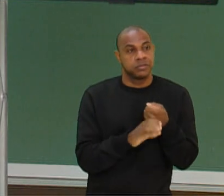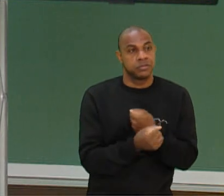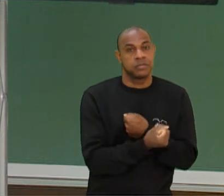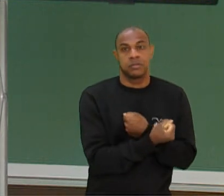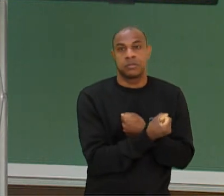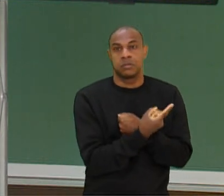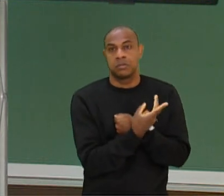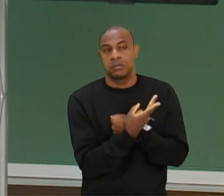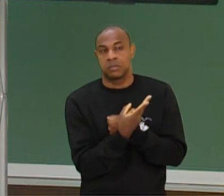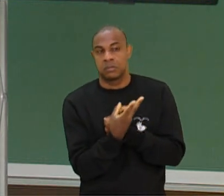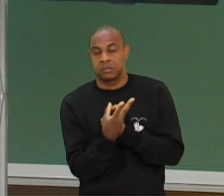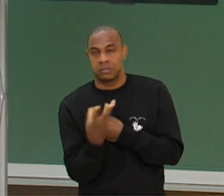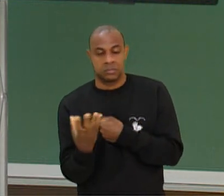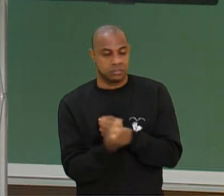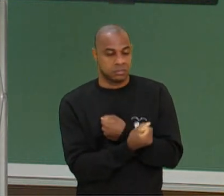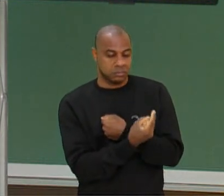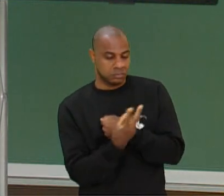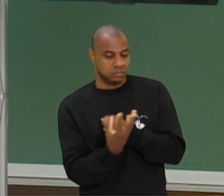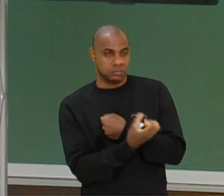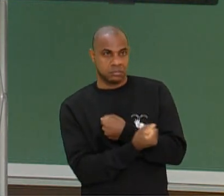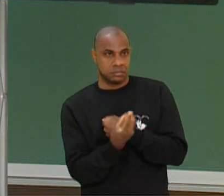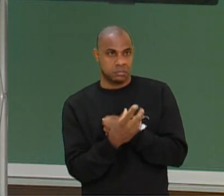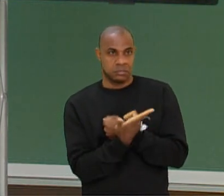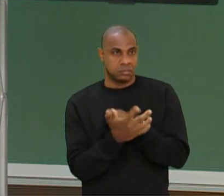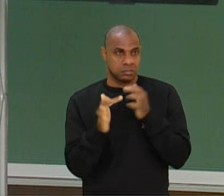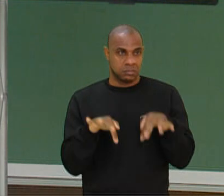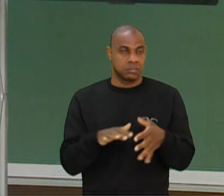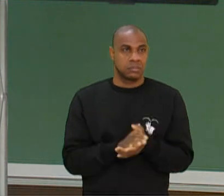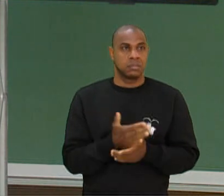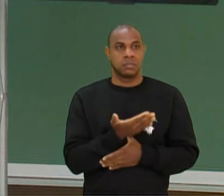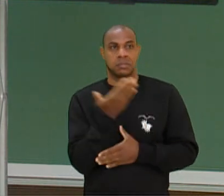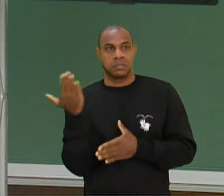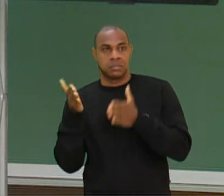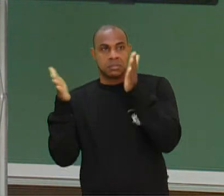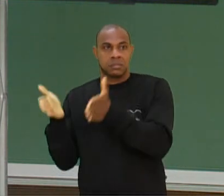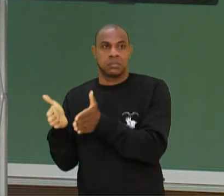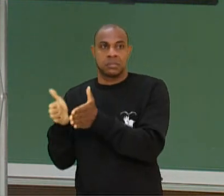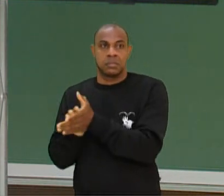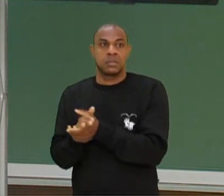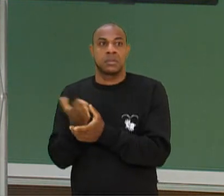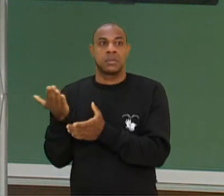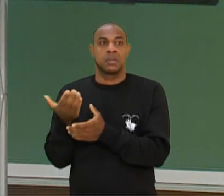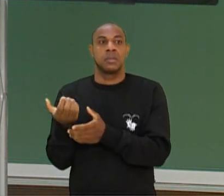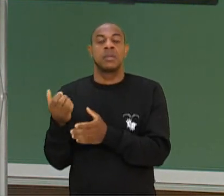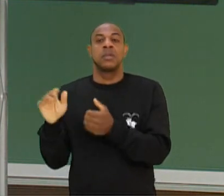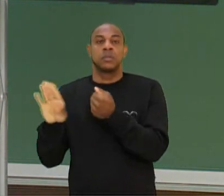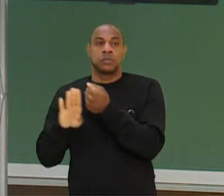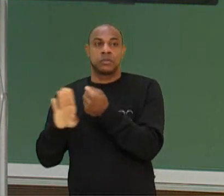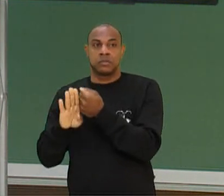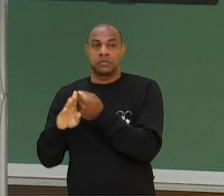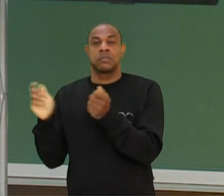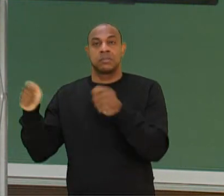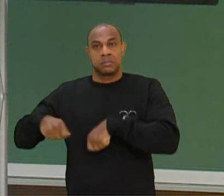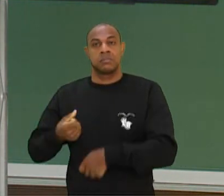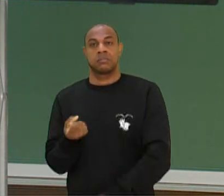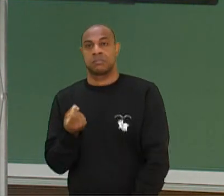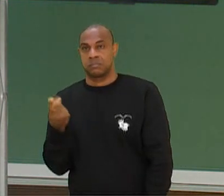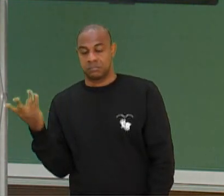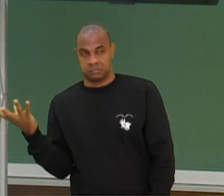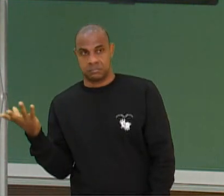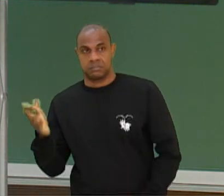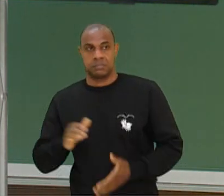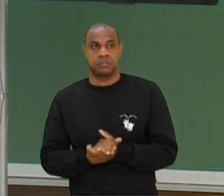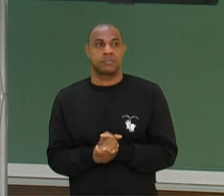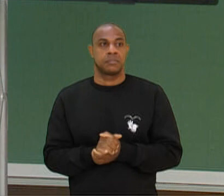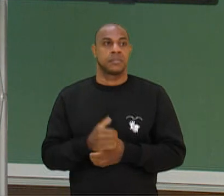aula passada também sobre o much, too many? E too many, substantivos contáveis. Nós temos aqui alguns exemplos.